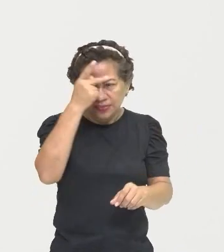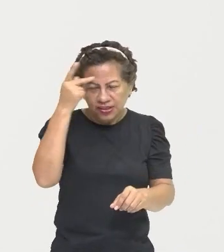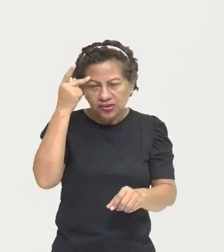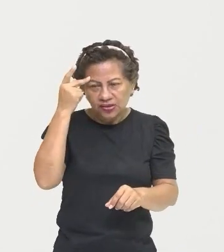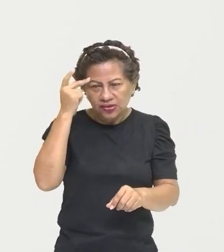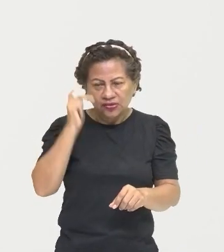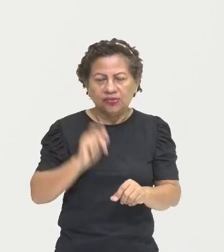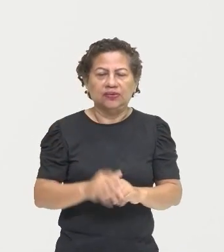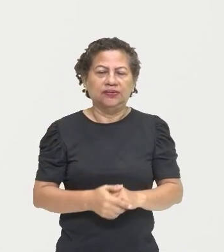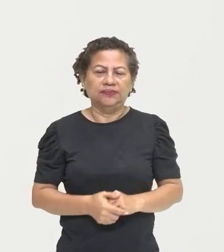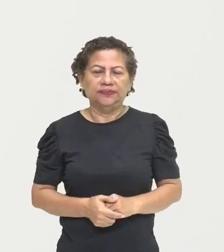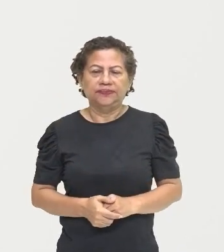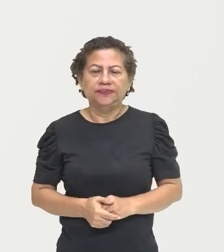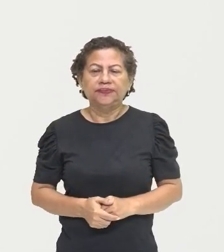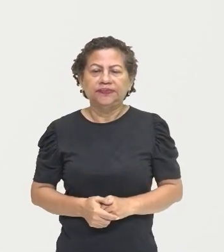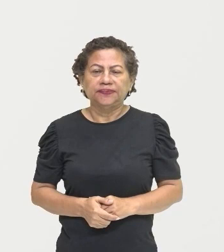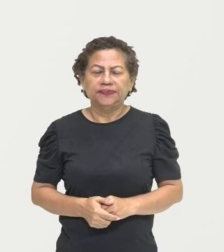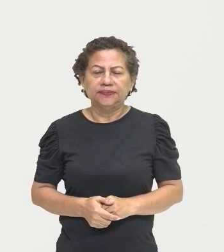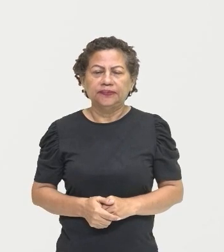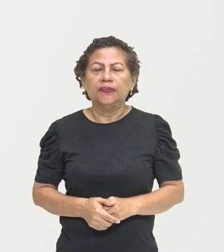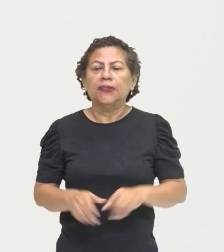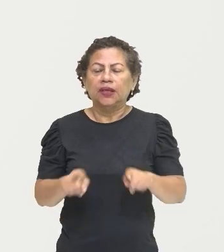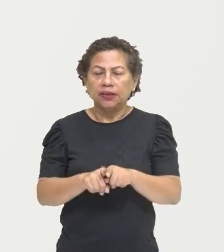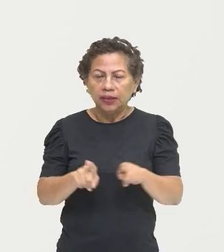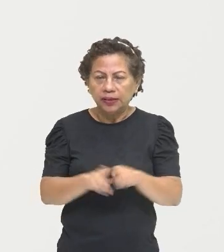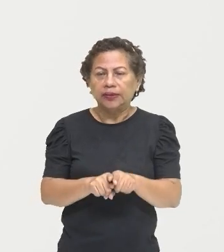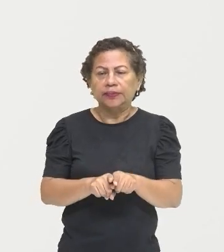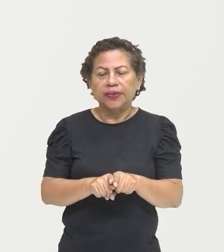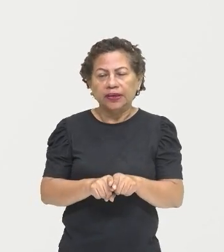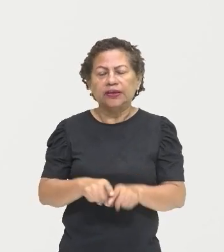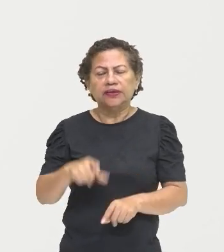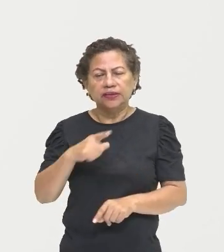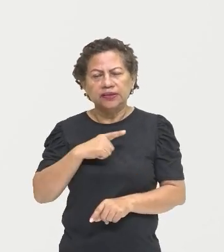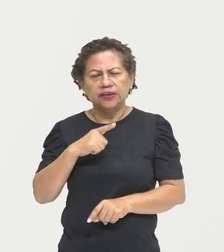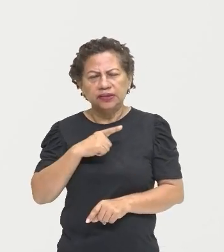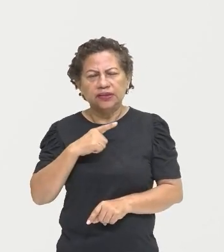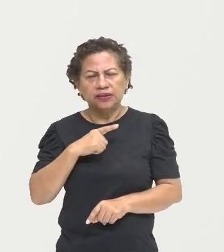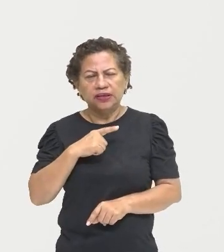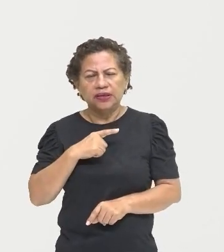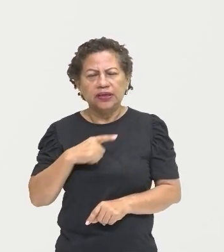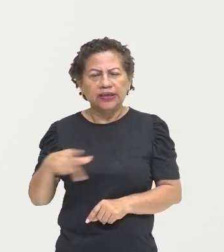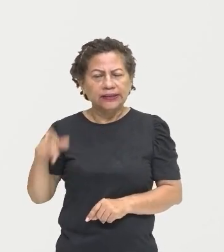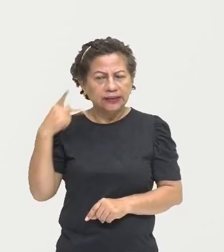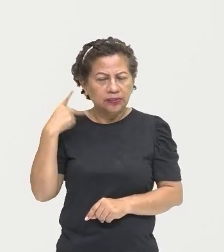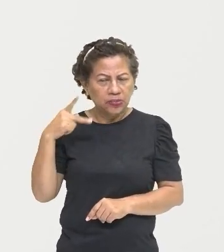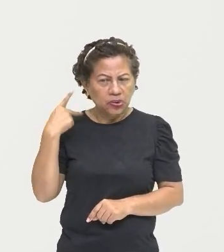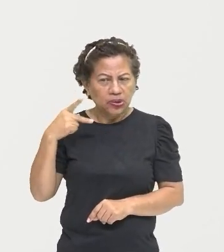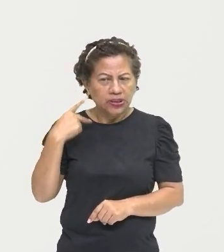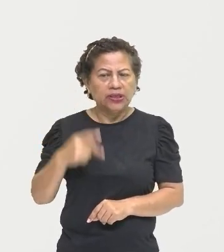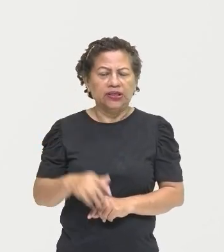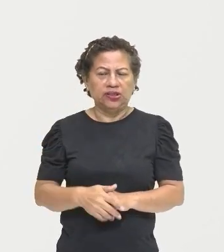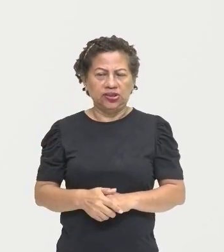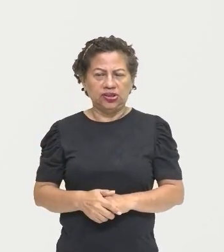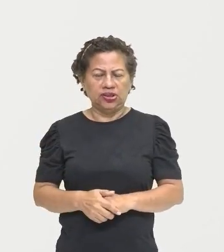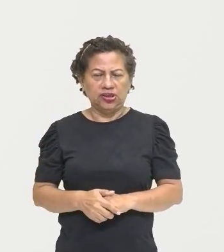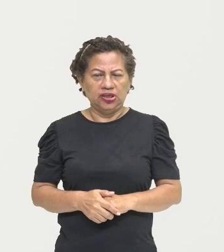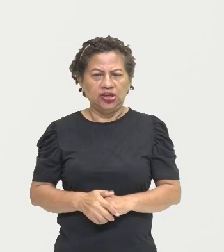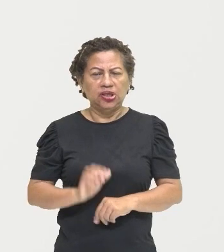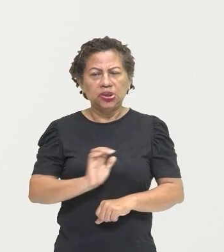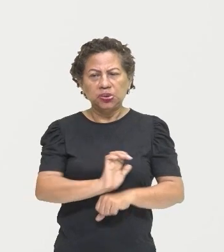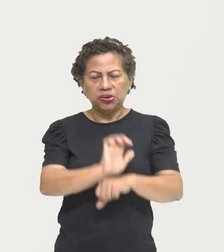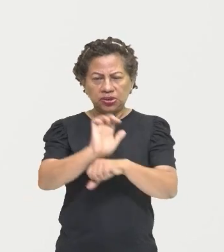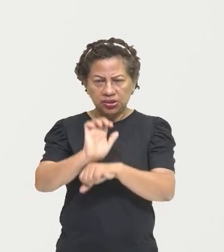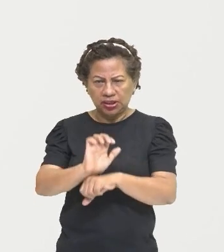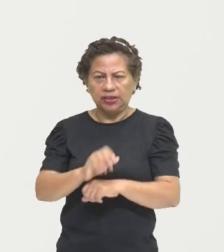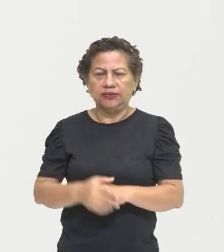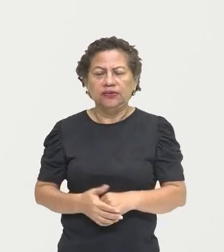E a gente tem também as políticas governamentais de acesso à terra. E aqui eu vou falar de Amazônia de uma forma geral, tá